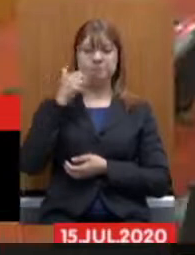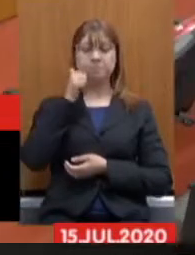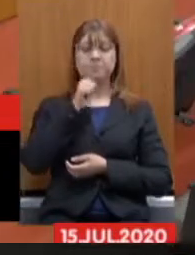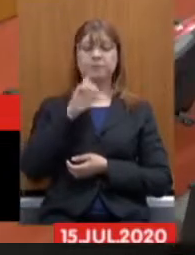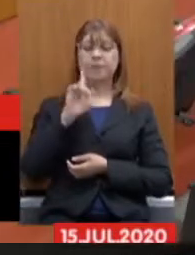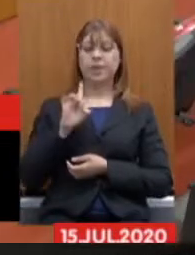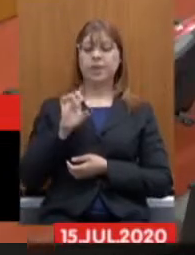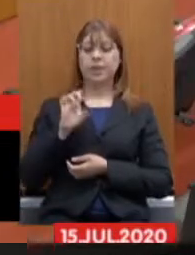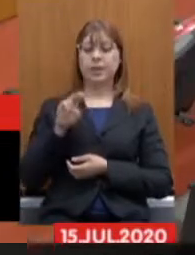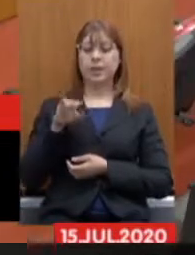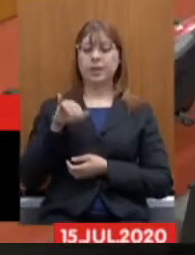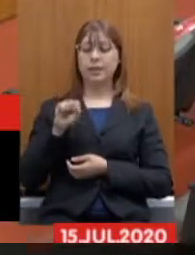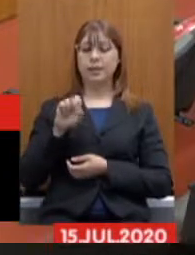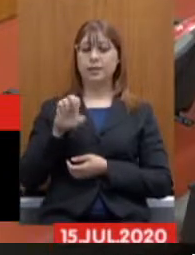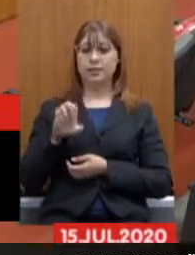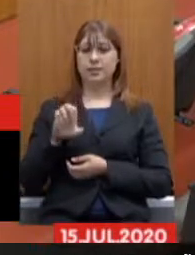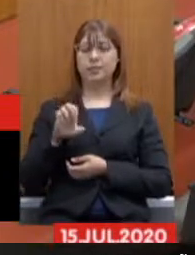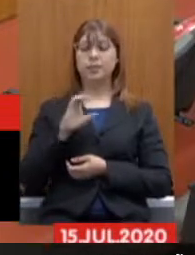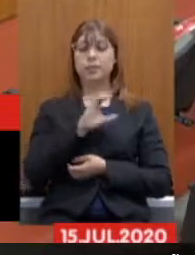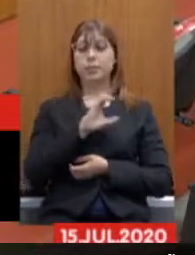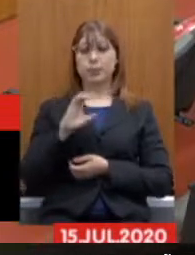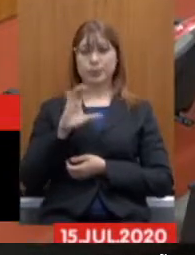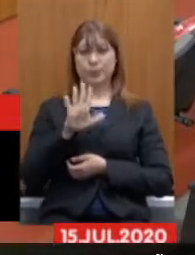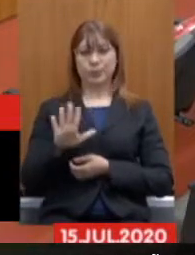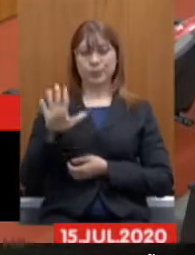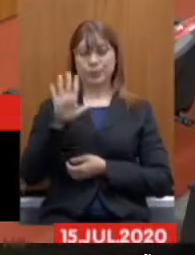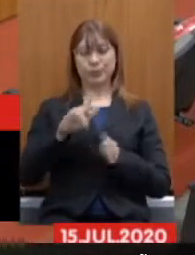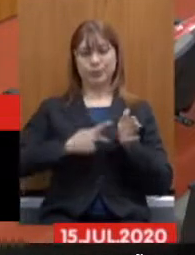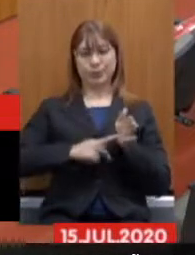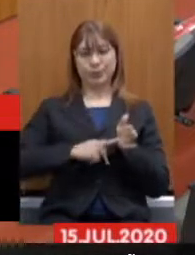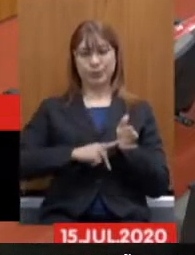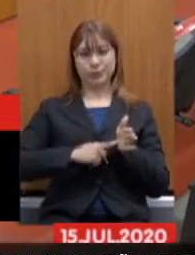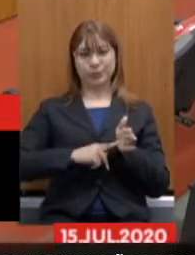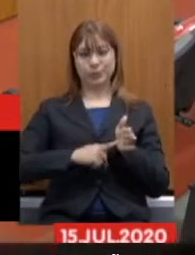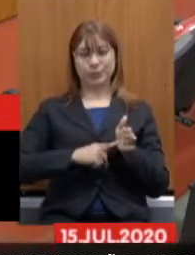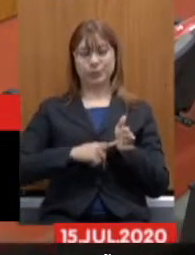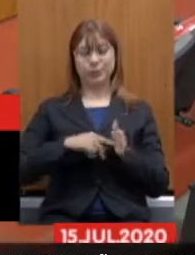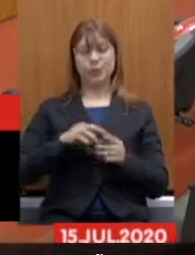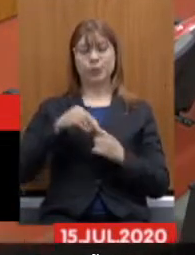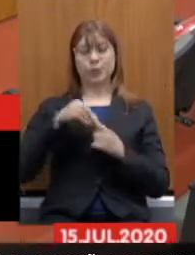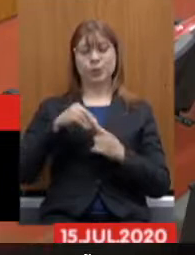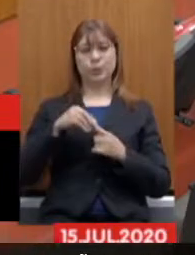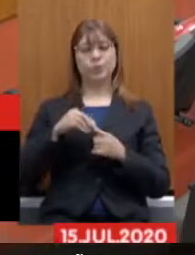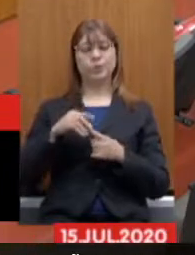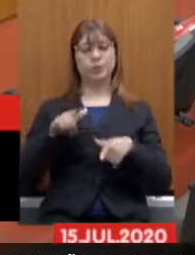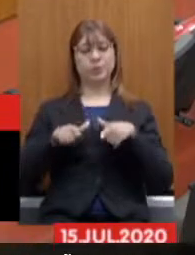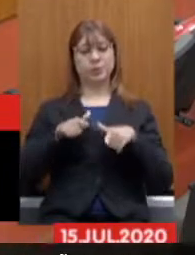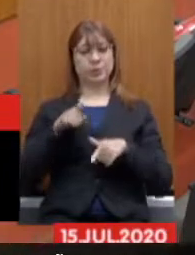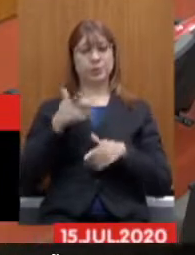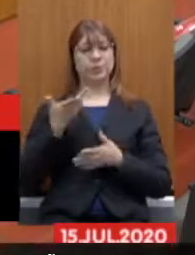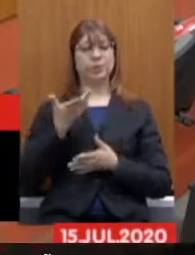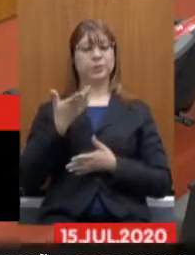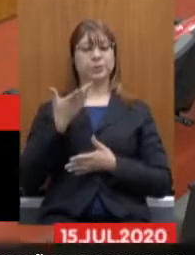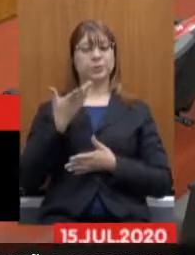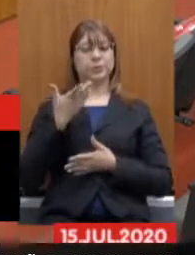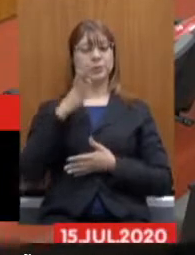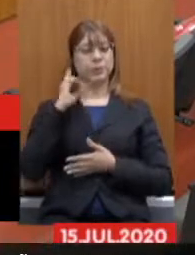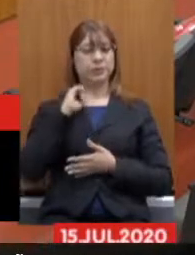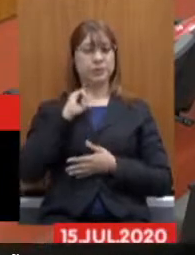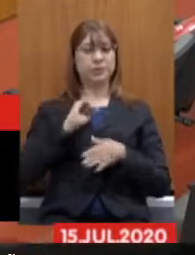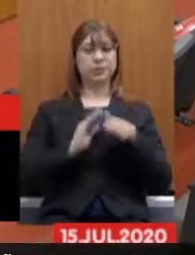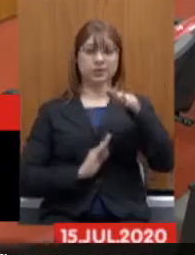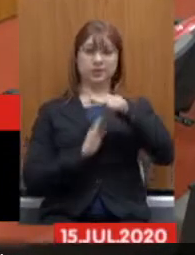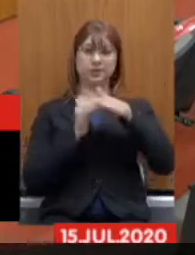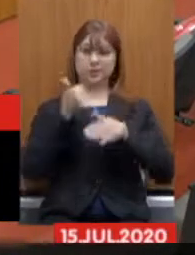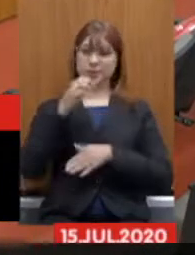a senhora denise de paula romano coordenadora geral do sindicato único dos trabalhadores de minas gerais que também disporá de 15